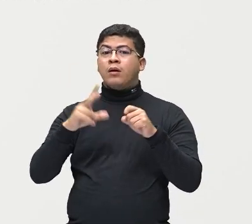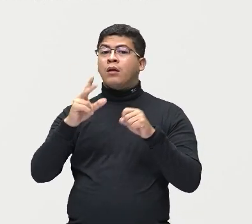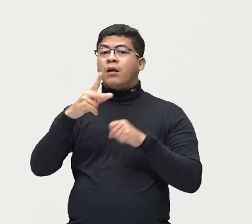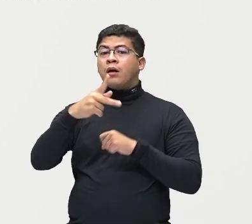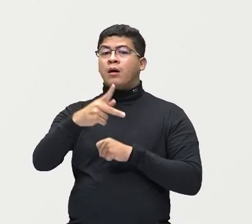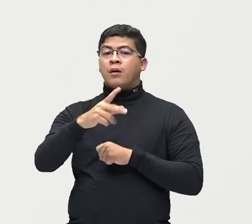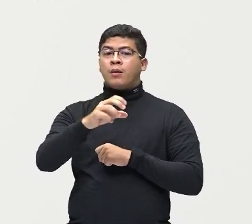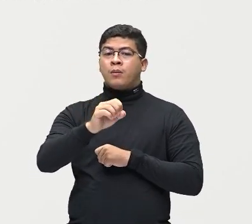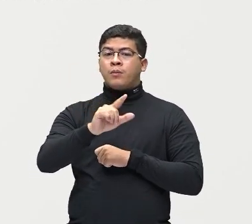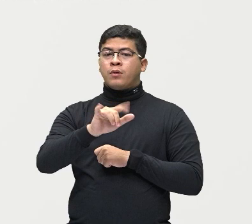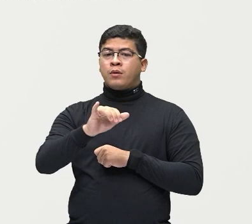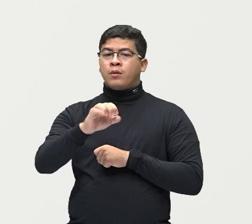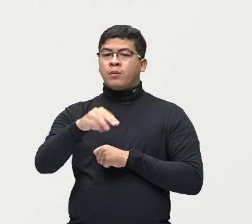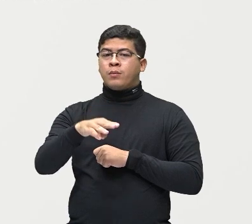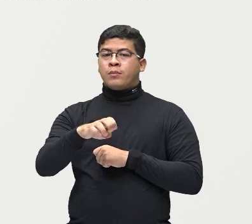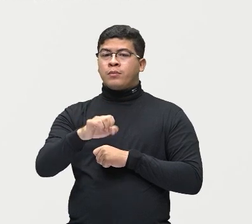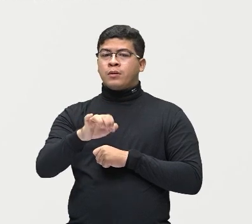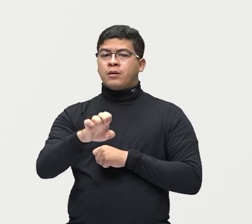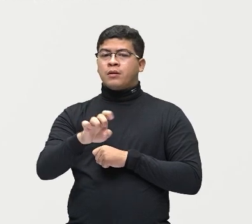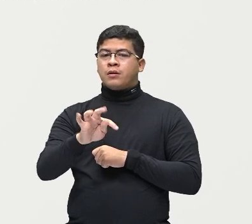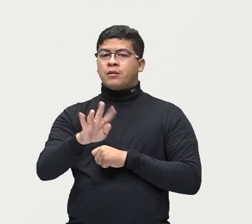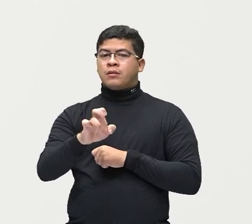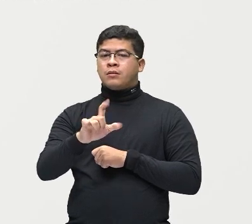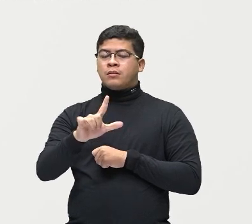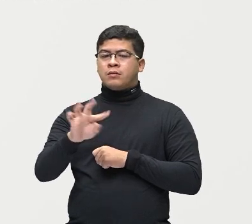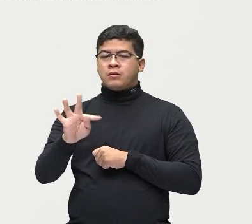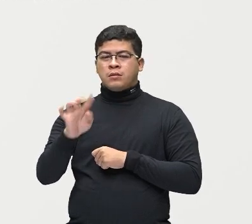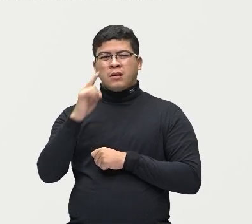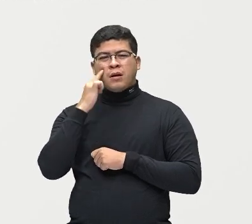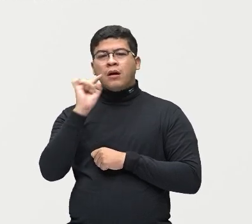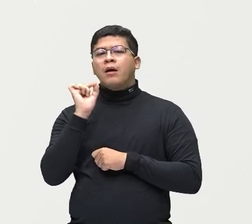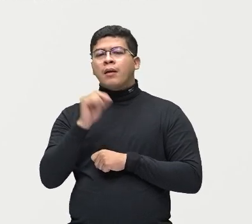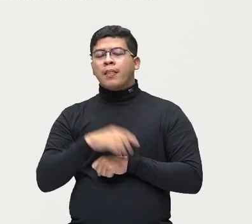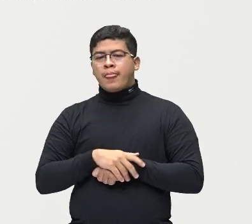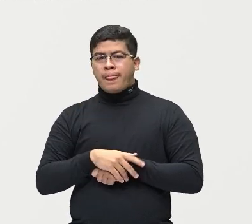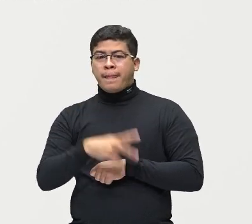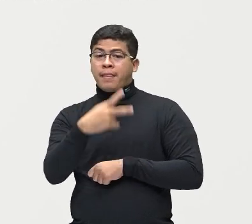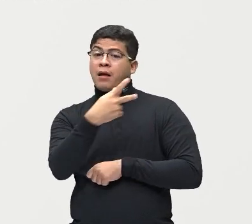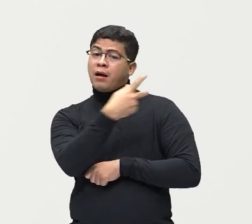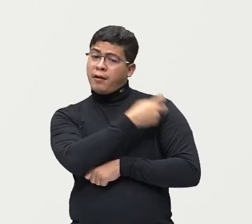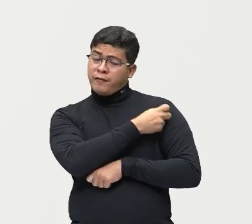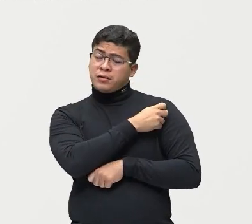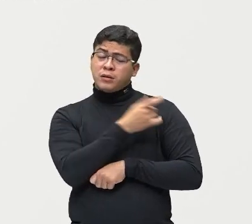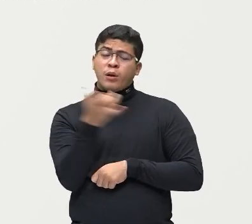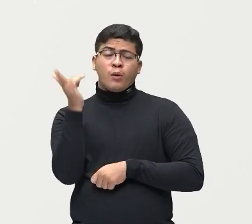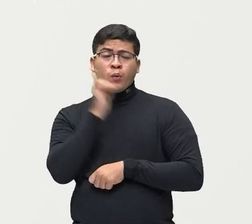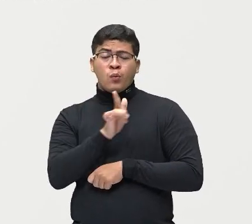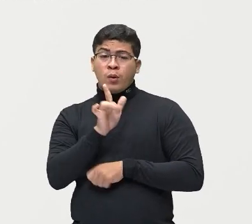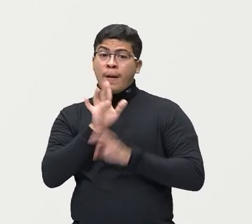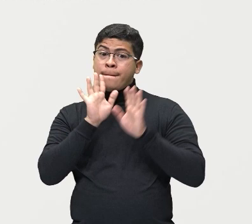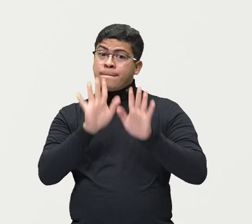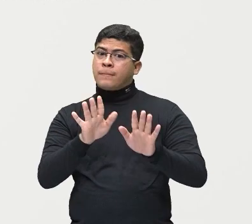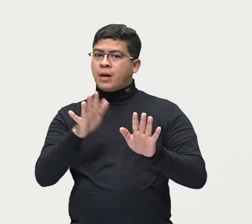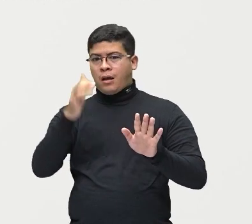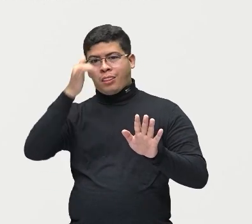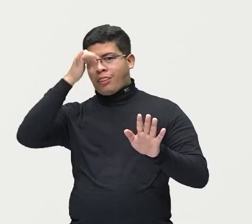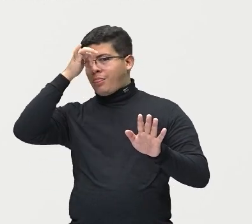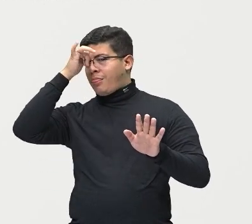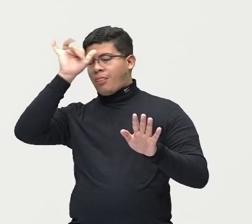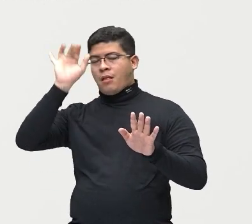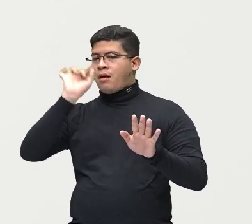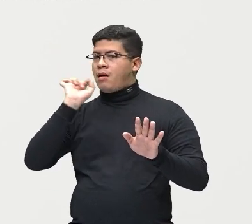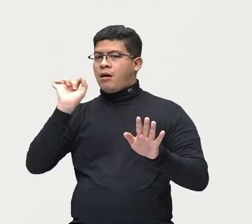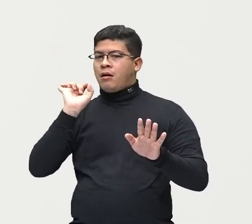também foram sendo aprimoradas. A vacina de Salk era eficaz, mas ela não